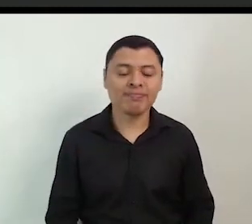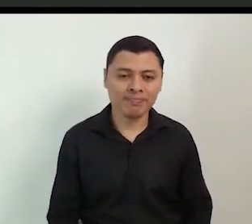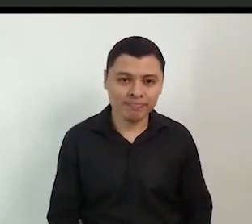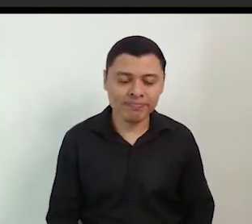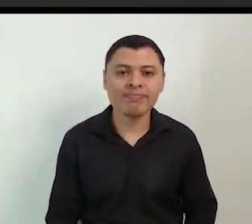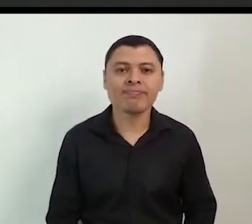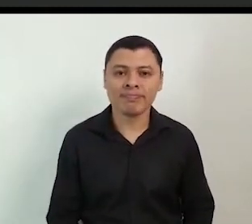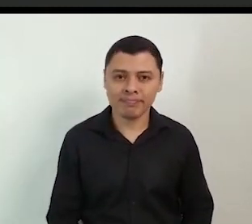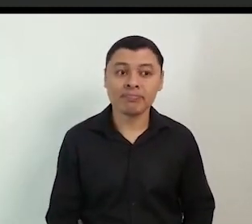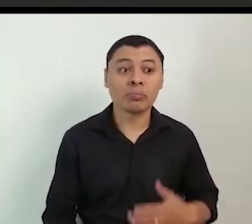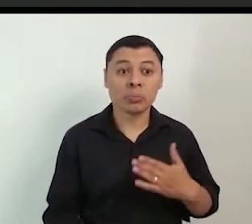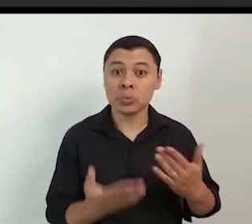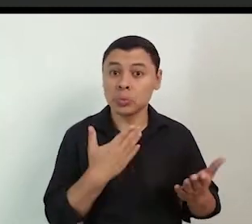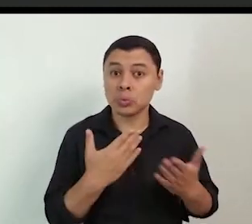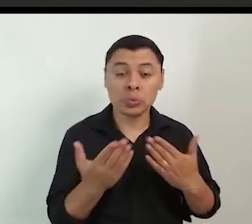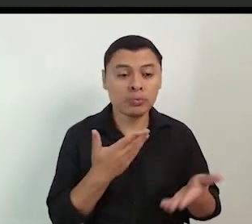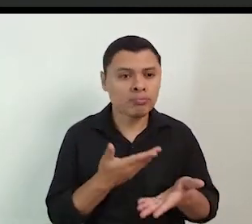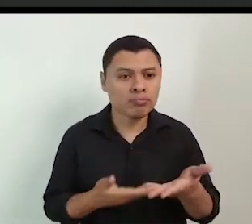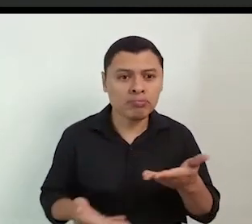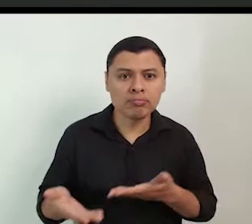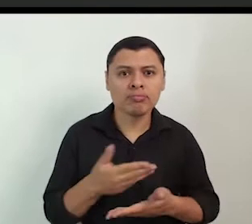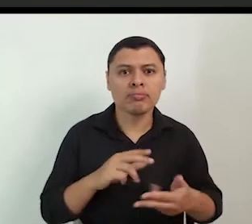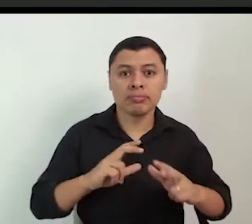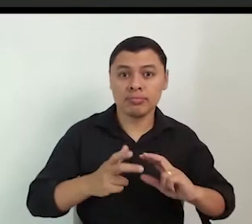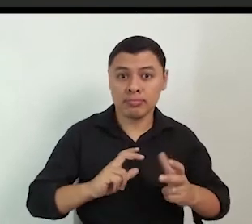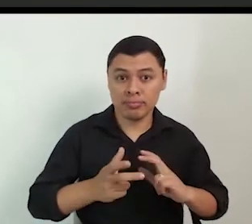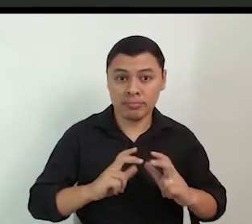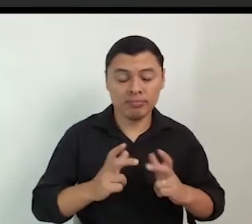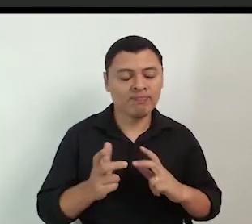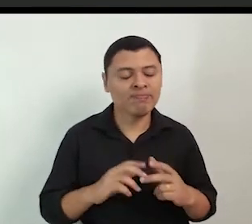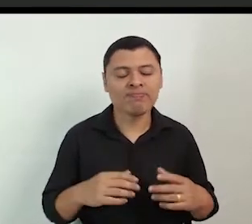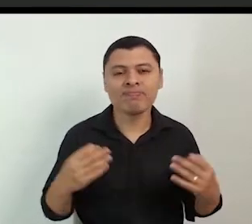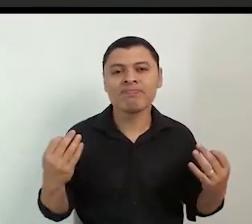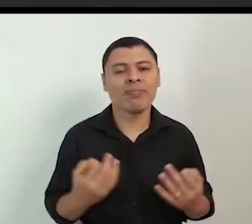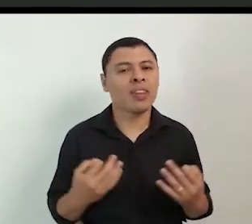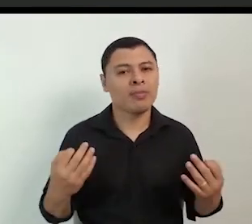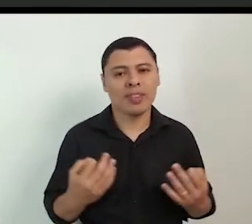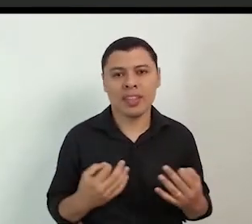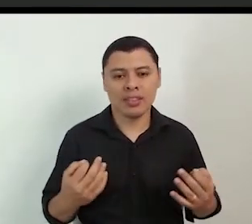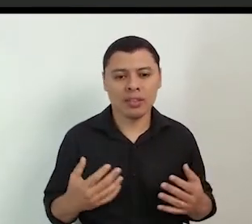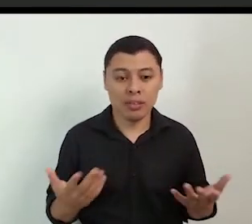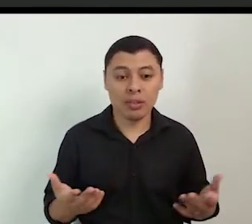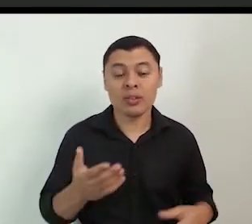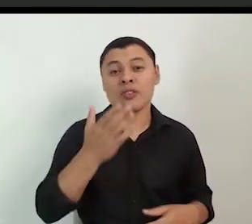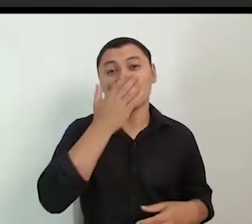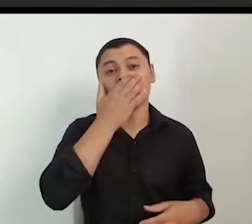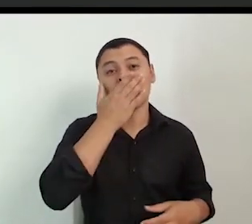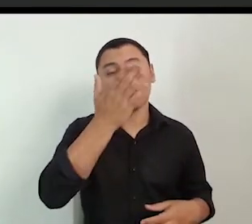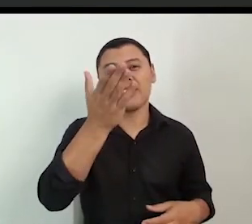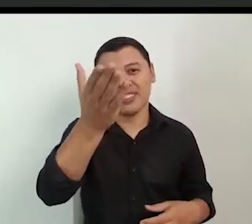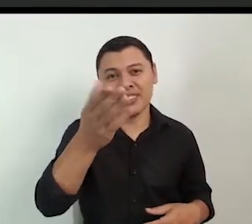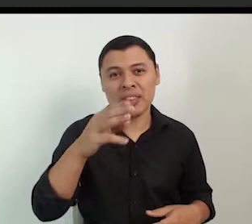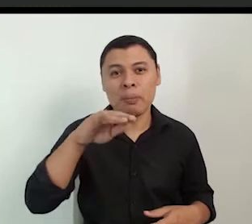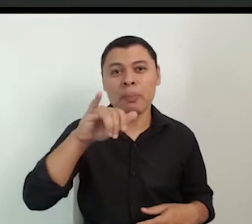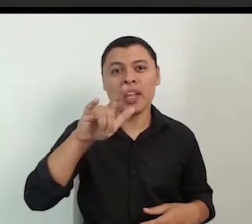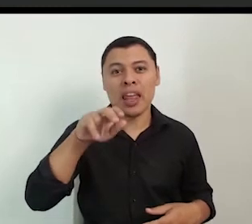essa troca que a gente teve aqui no TDC foi brilhante. E já vai aí, ó, meu beijo para a Milena, não sei se ela está